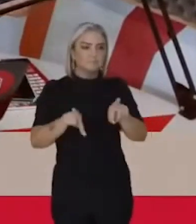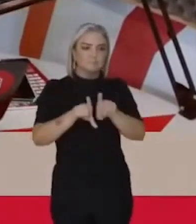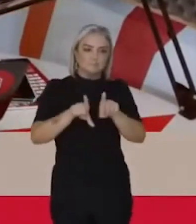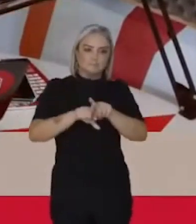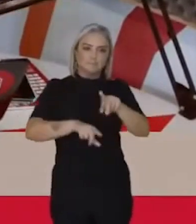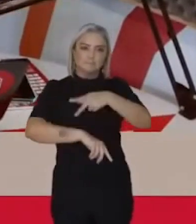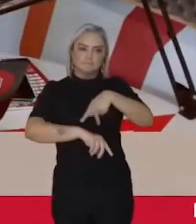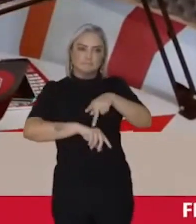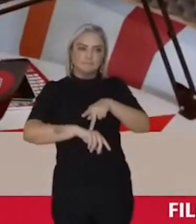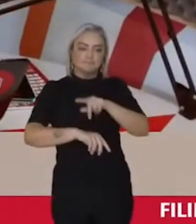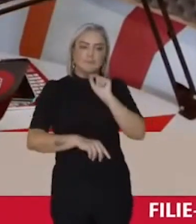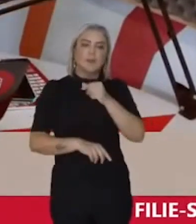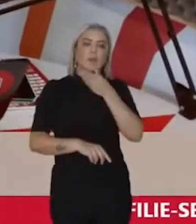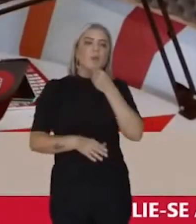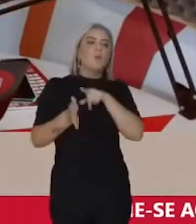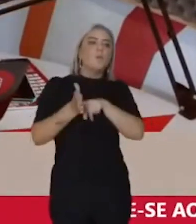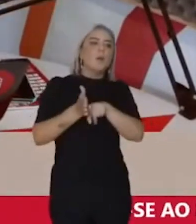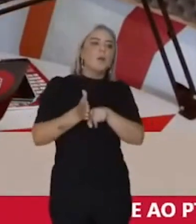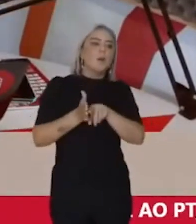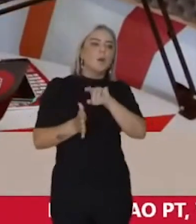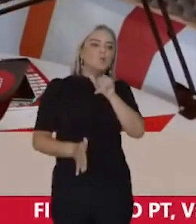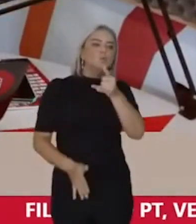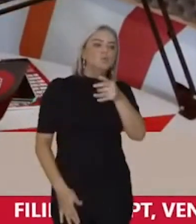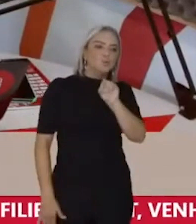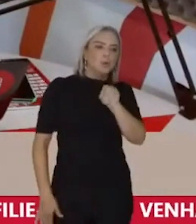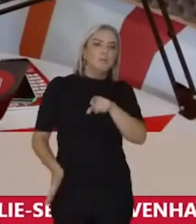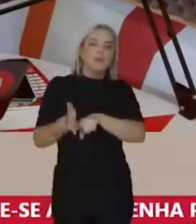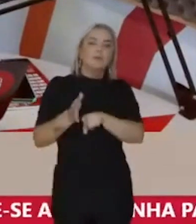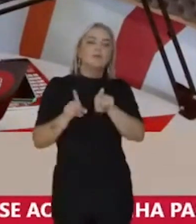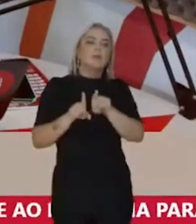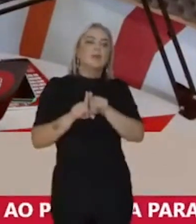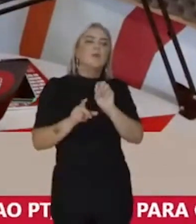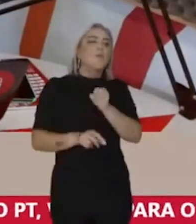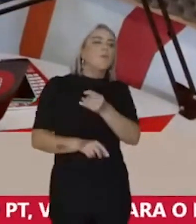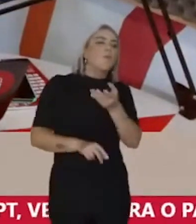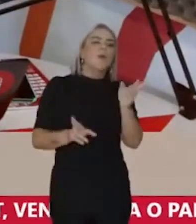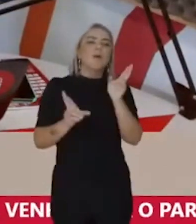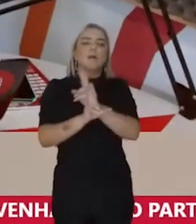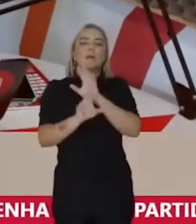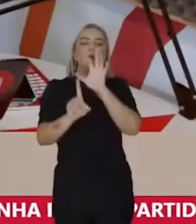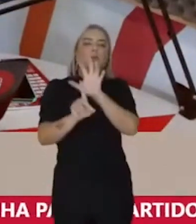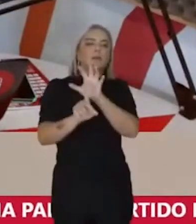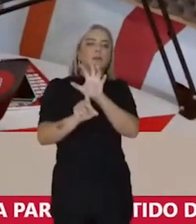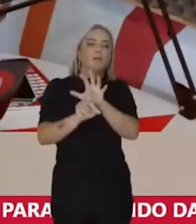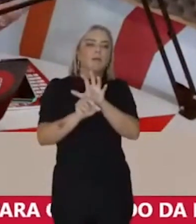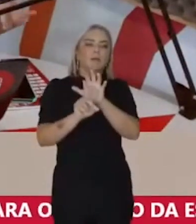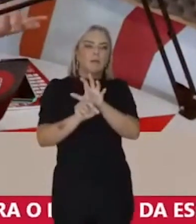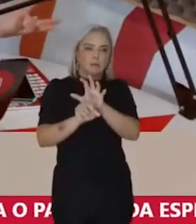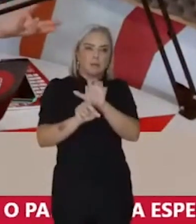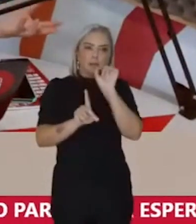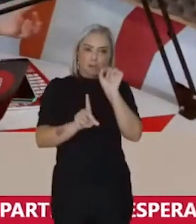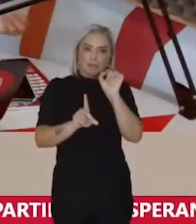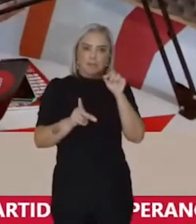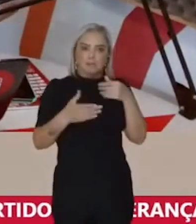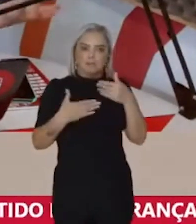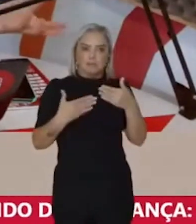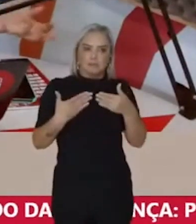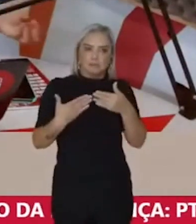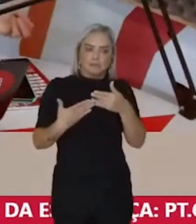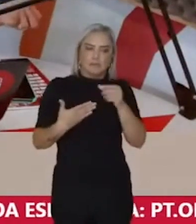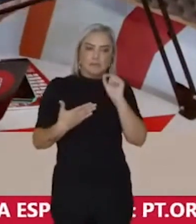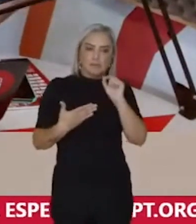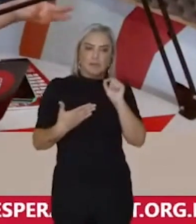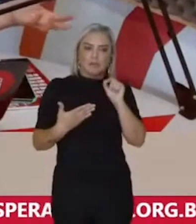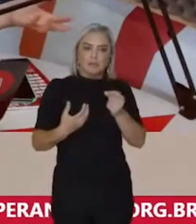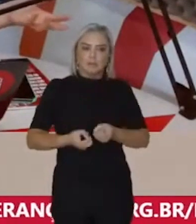no país. Ele pergunta também, o mesmo João Ricardo Roque, qual é a relação dos efeitos do percurso. Aí, João Ricardo Roque, ele